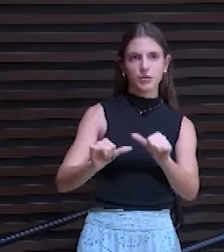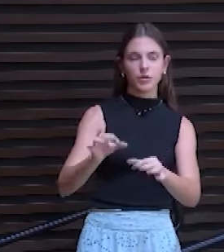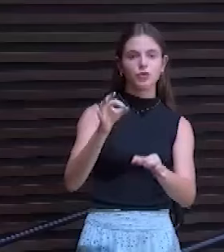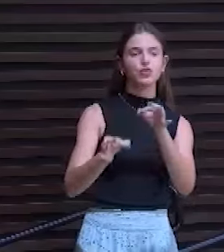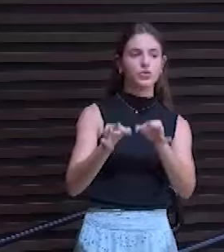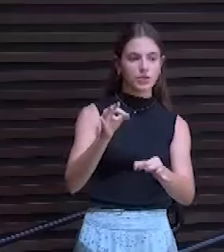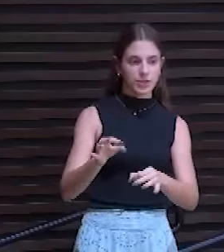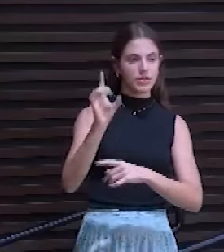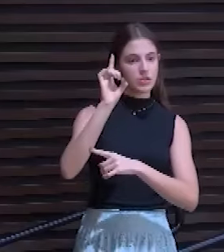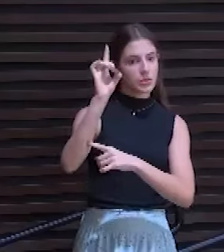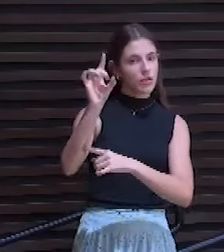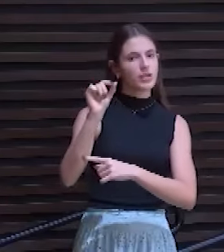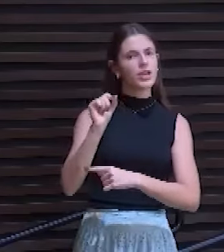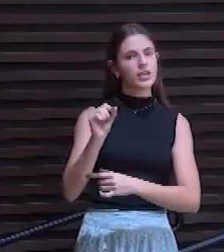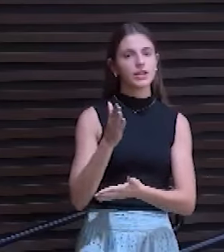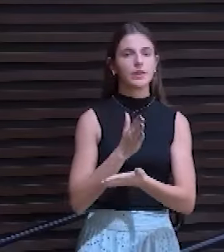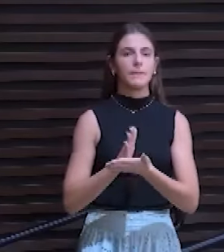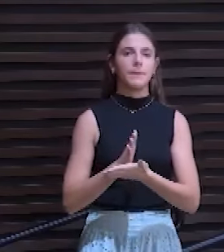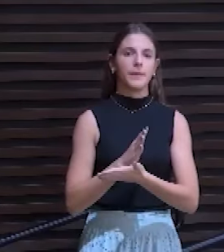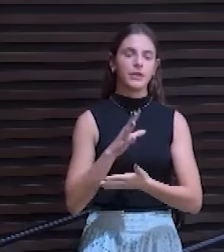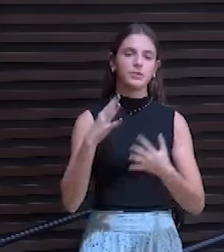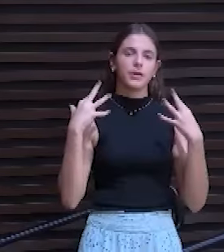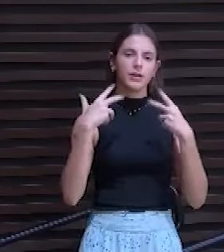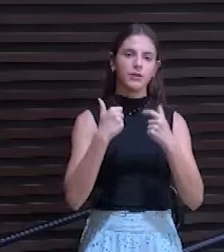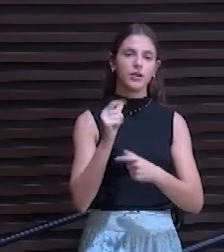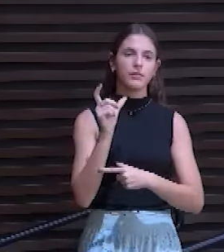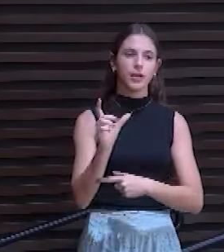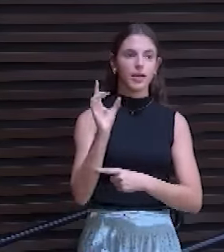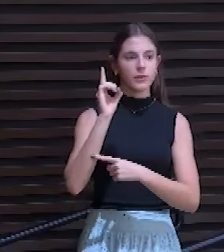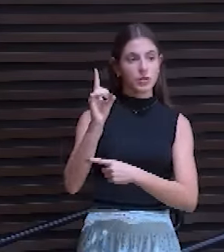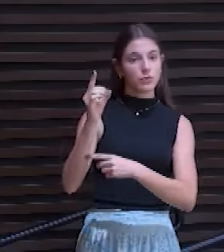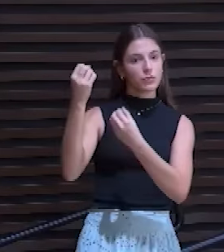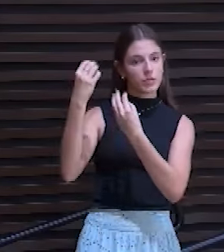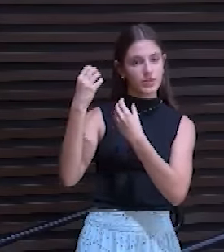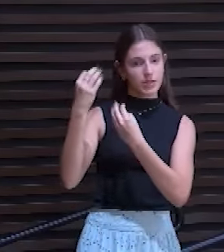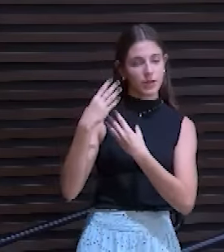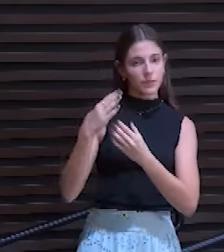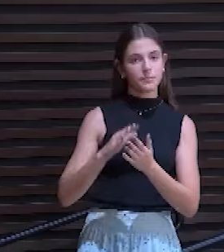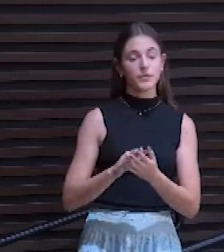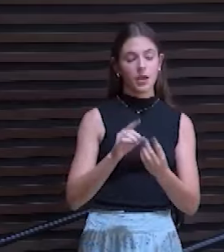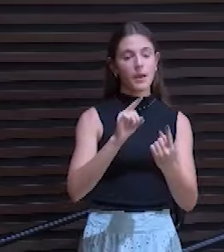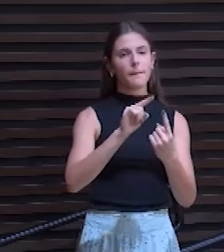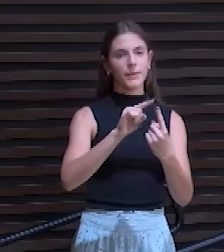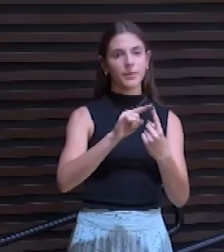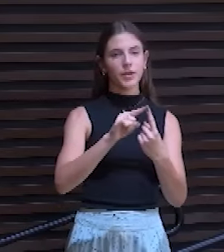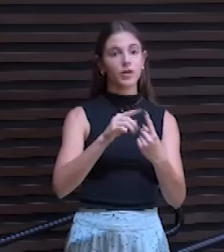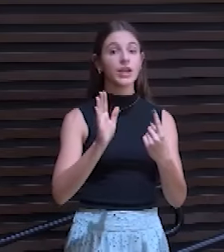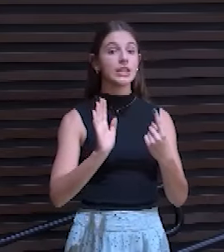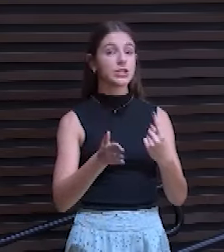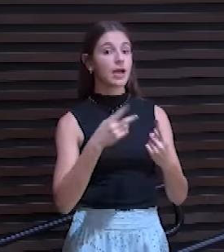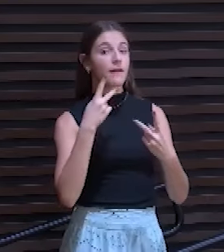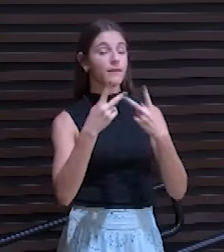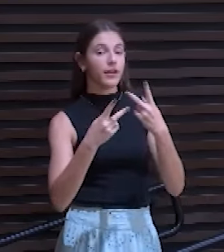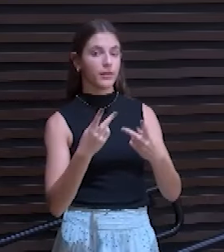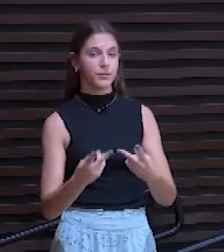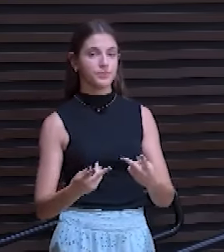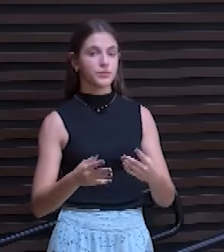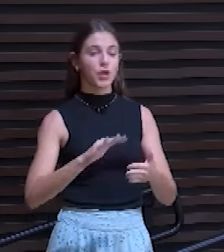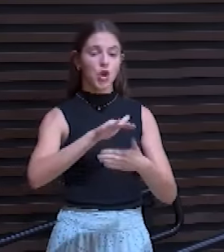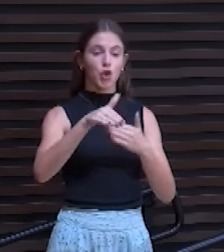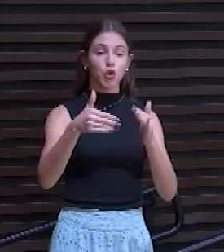porção maravilhosa da palavra de Deus vem nos ensinar? Primeira coisa, ele já começa dizendo, ele já começa falando,